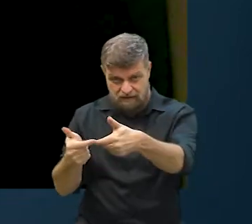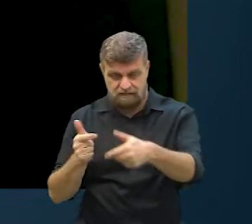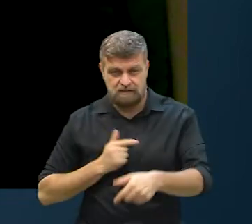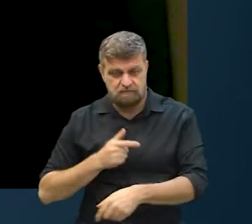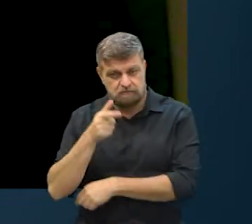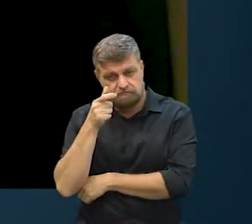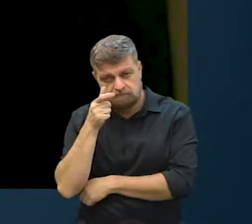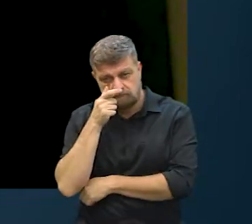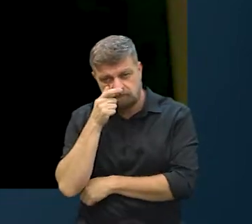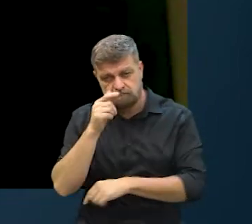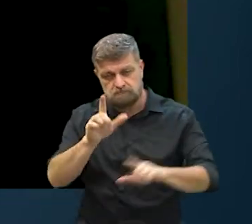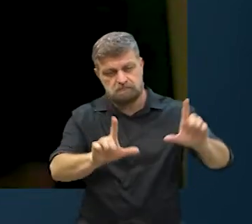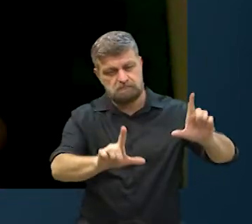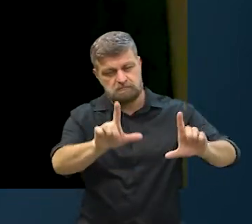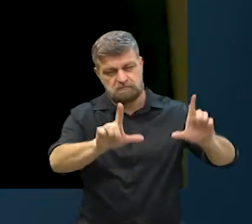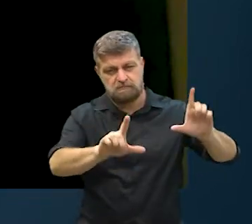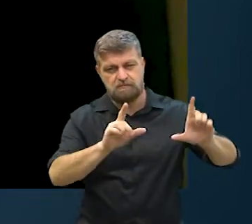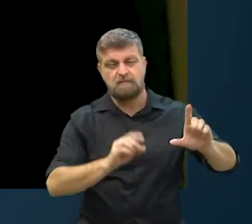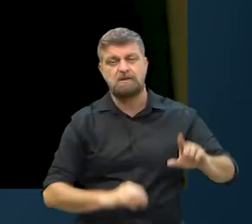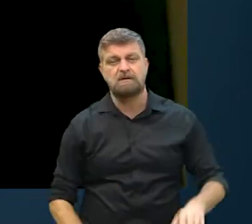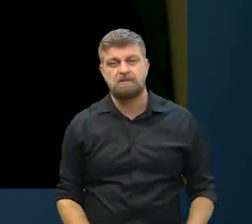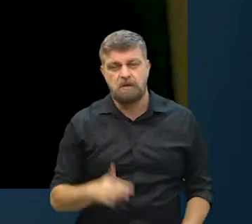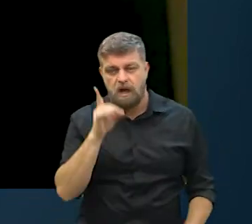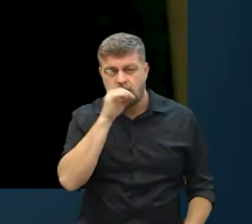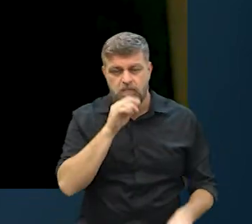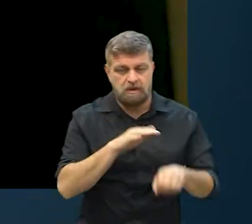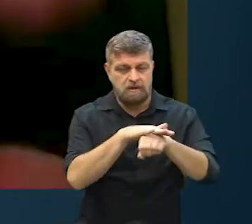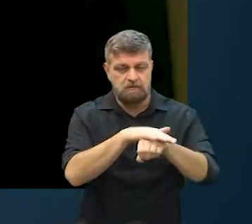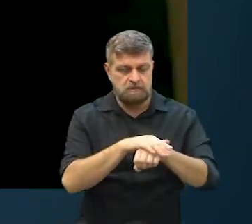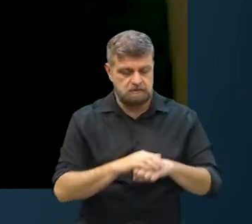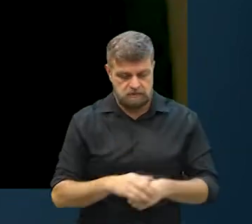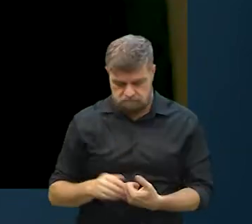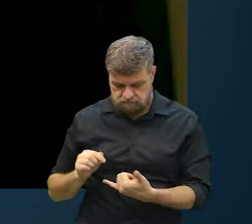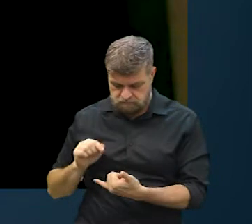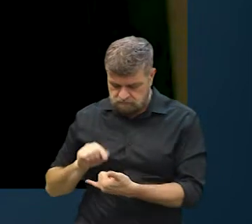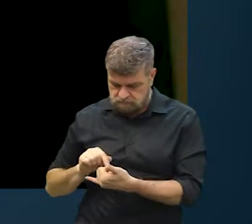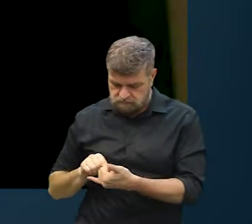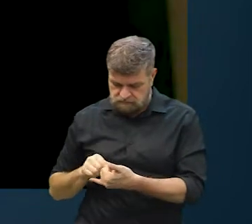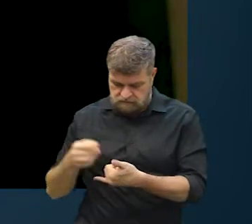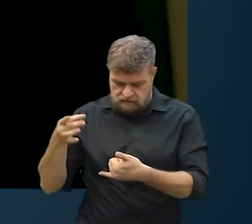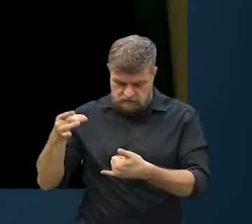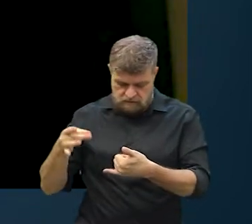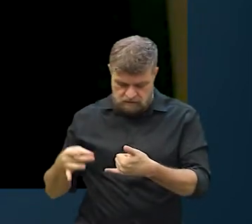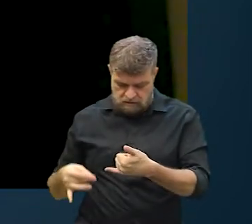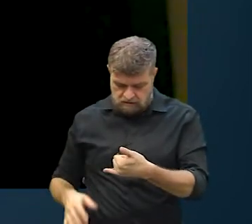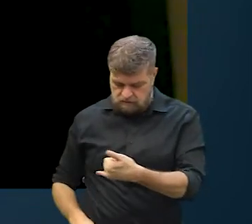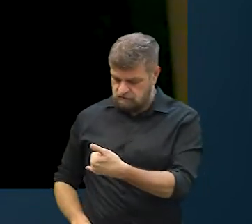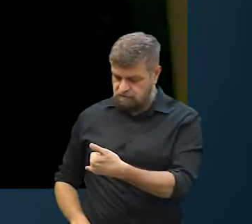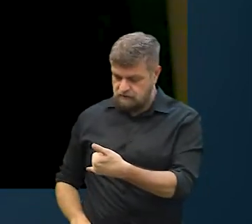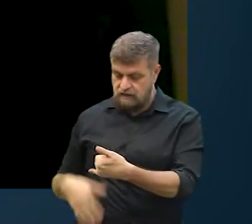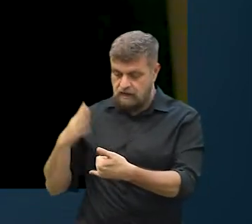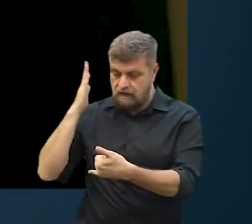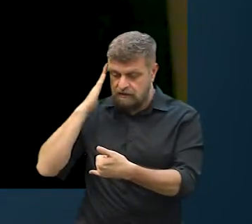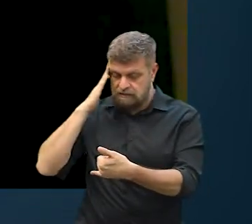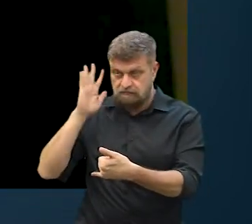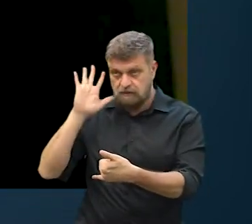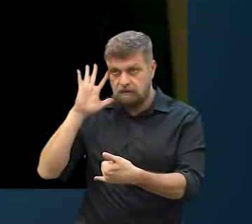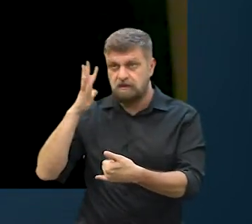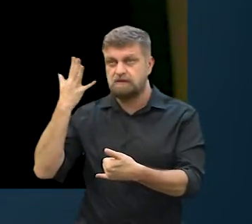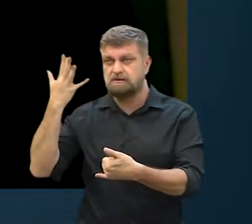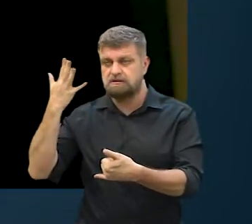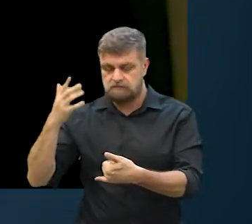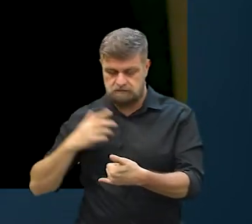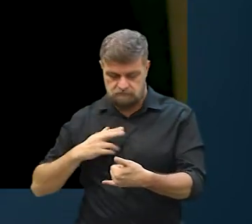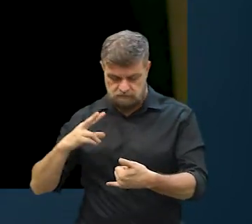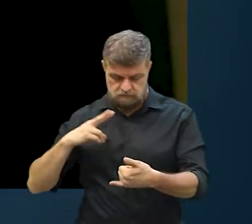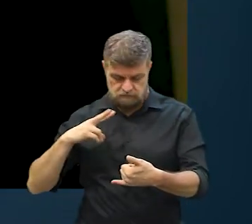lá assistindo um programa no domingo à noite, pinga lá uma tarefa com todos os detalhes na palma da mão dele e ele